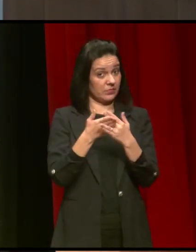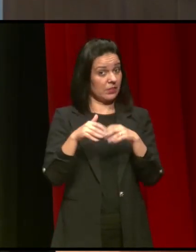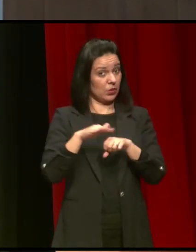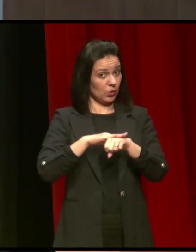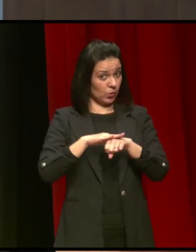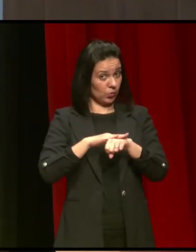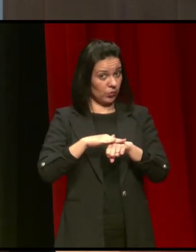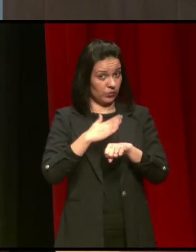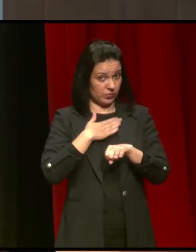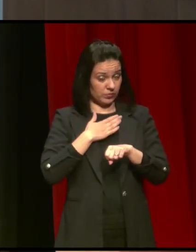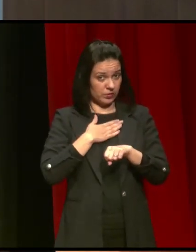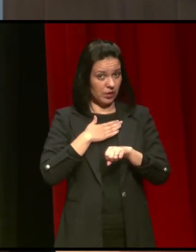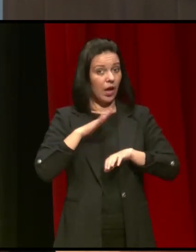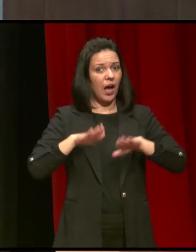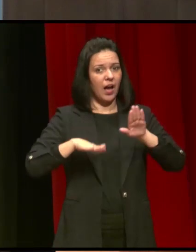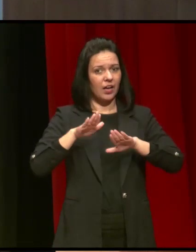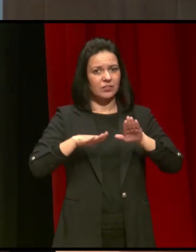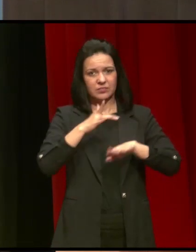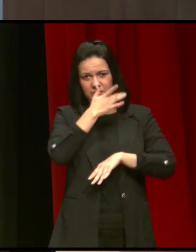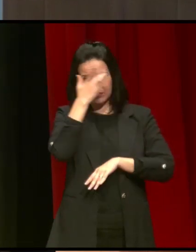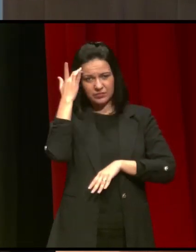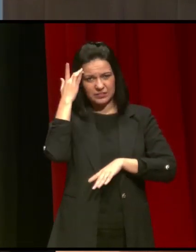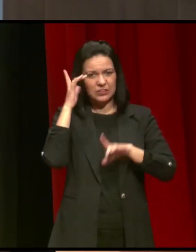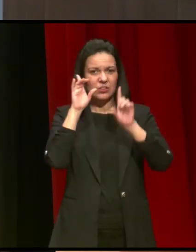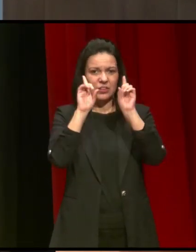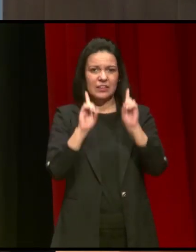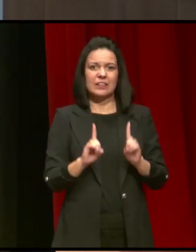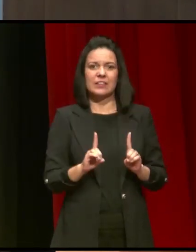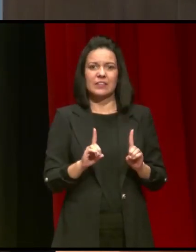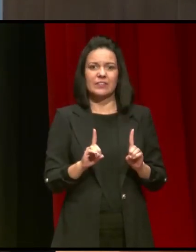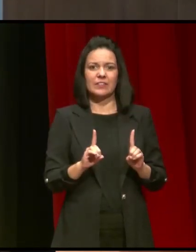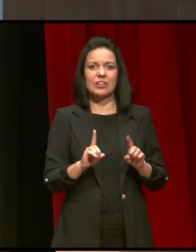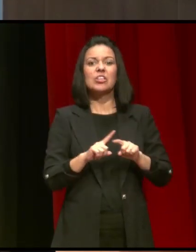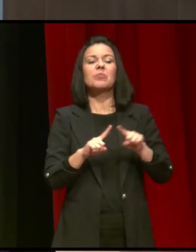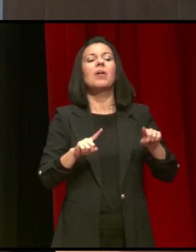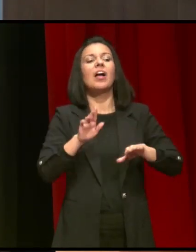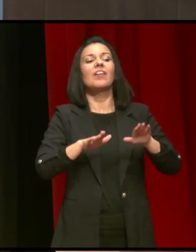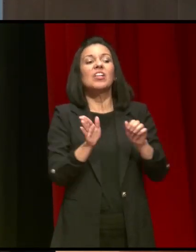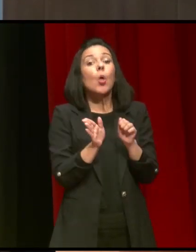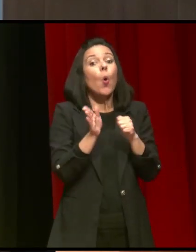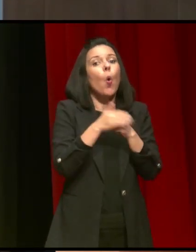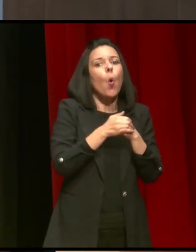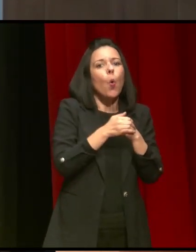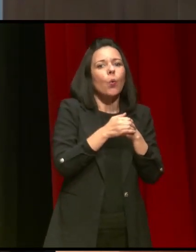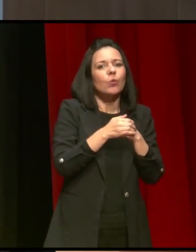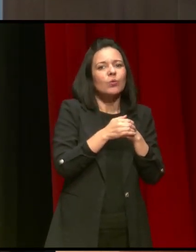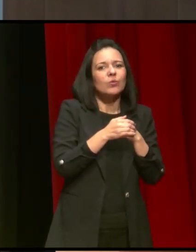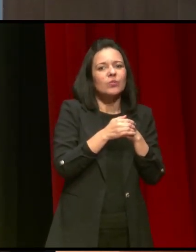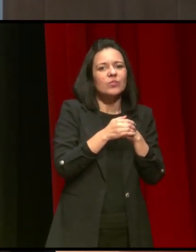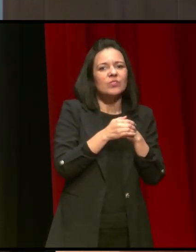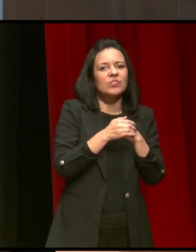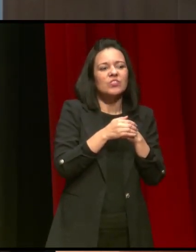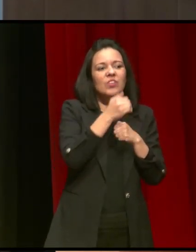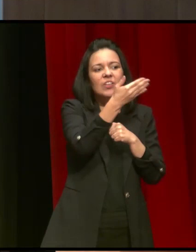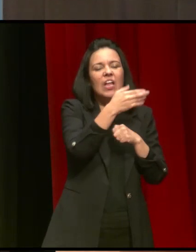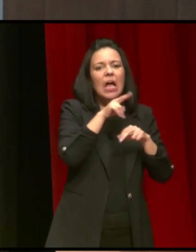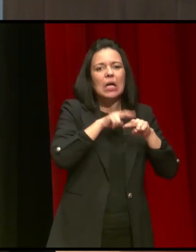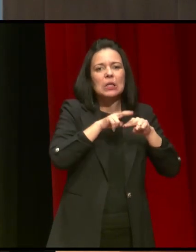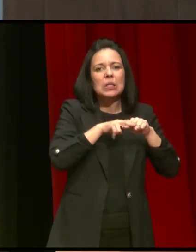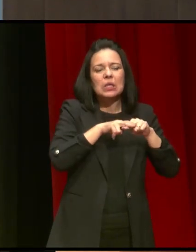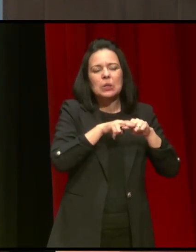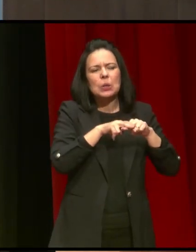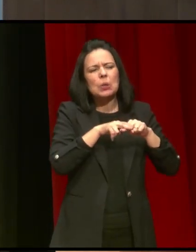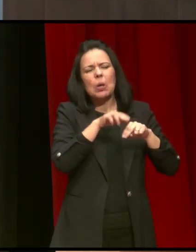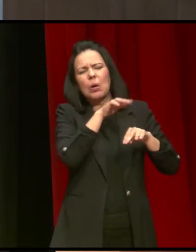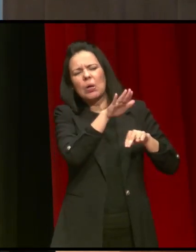problema com pessoas com deficiência, às vezes a igreja quer fazer, mas quer que eles fiquem lá atrás. Aí não incomoda a gente. Fica lá atrás,